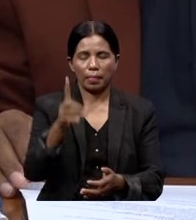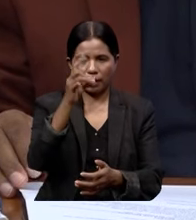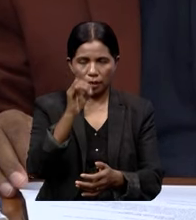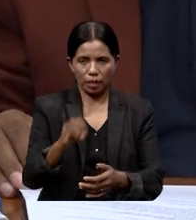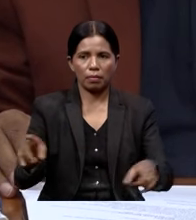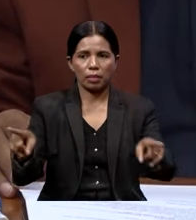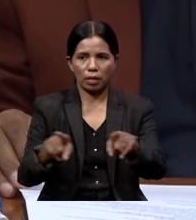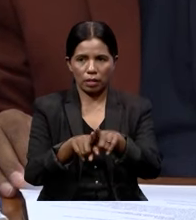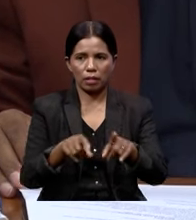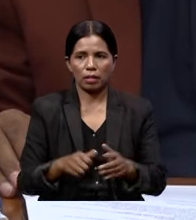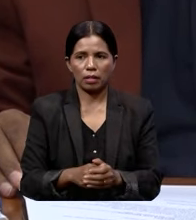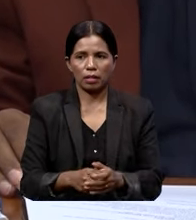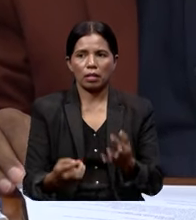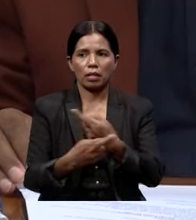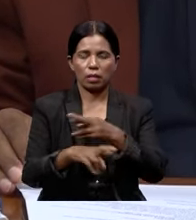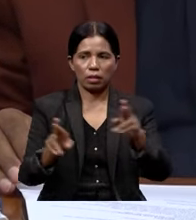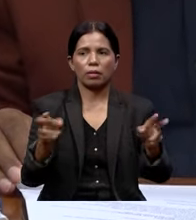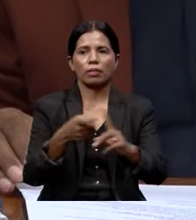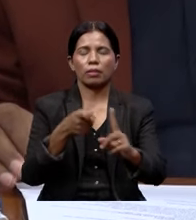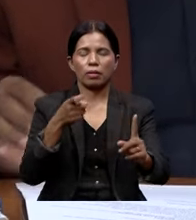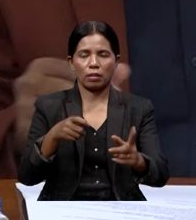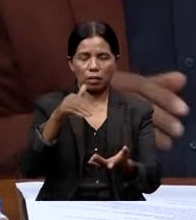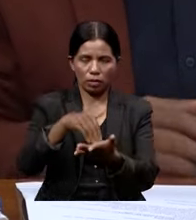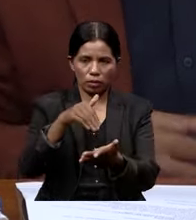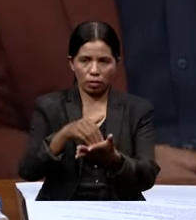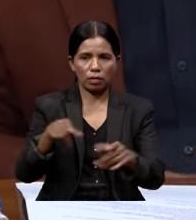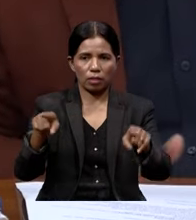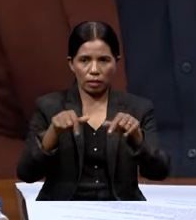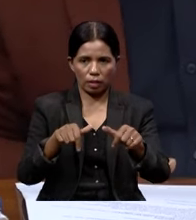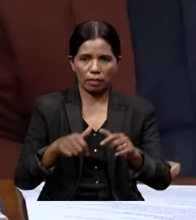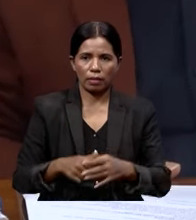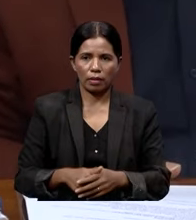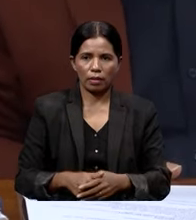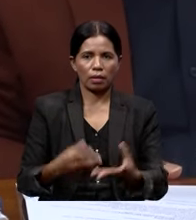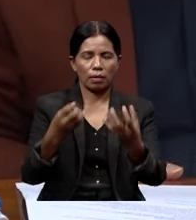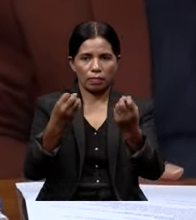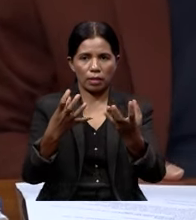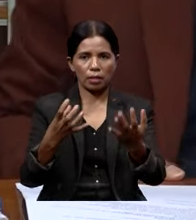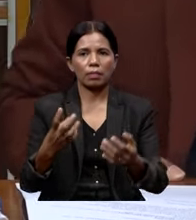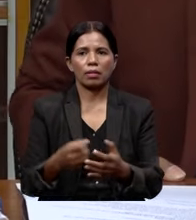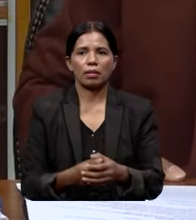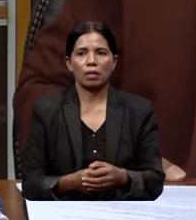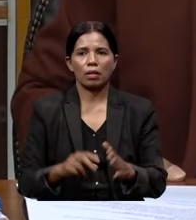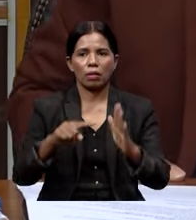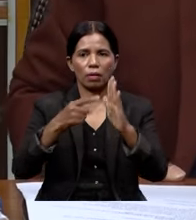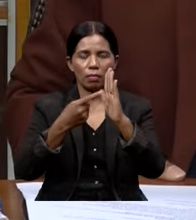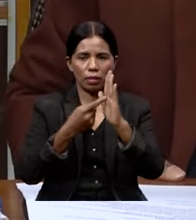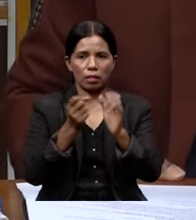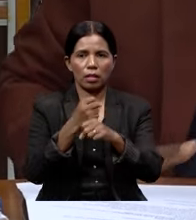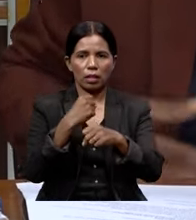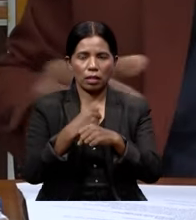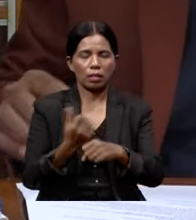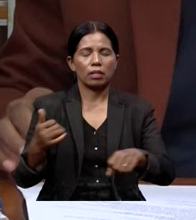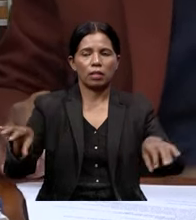sanesa, resultar husi be sturu nene, lubu kira maka komesa hahuan sirna